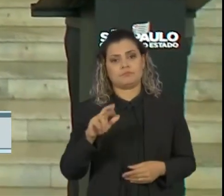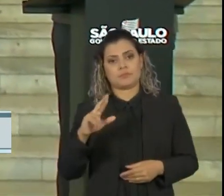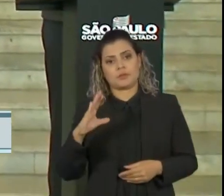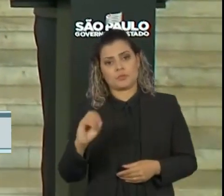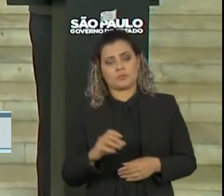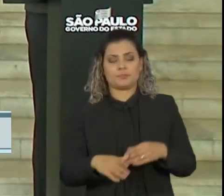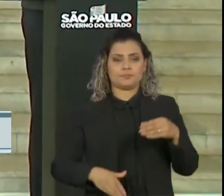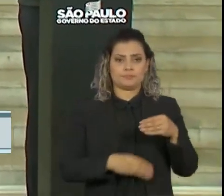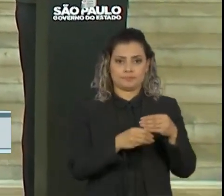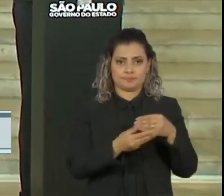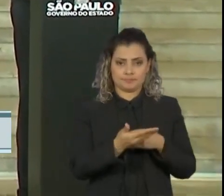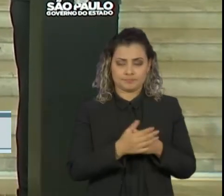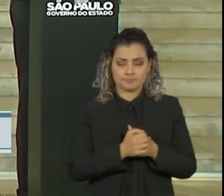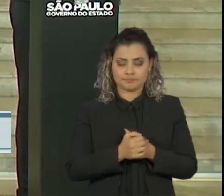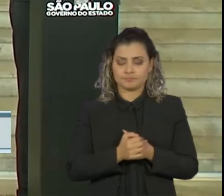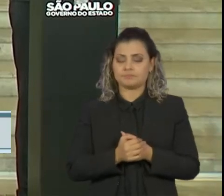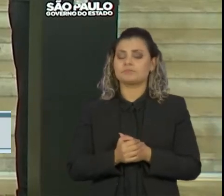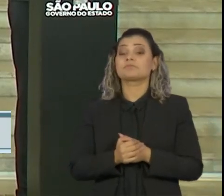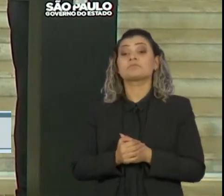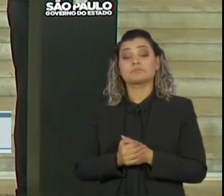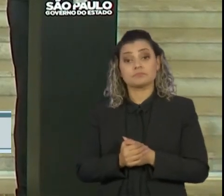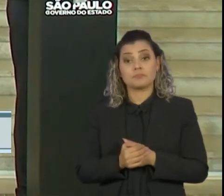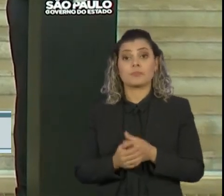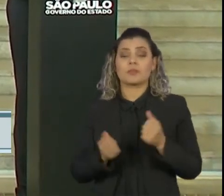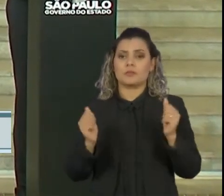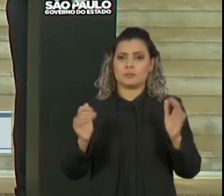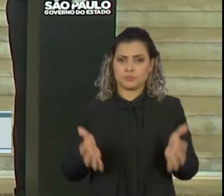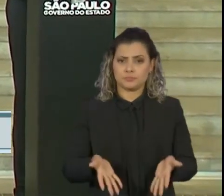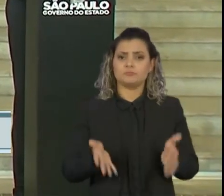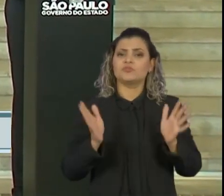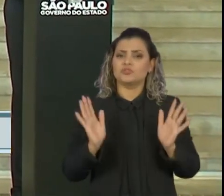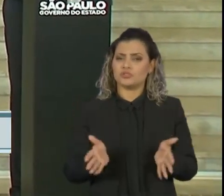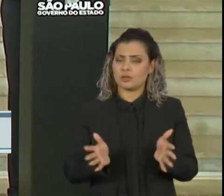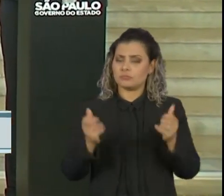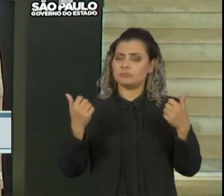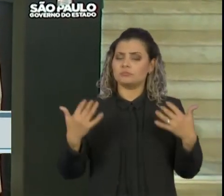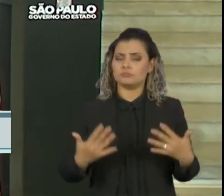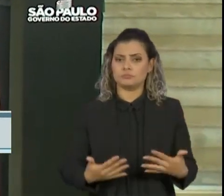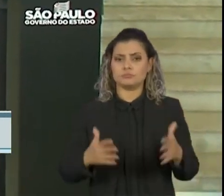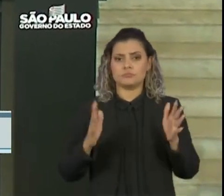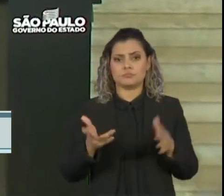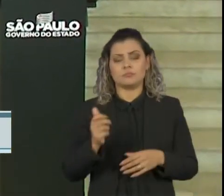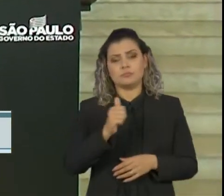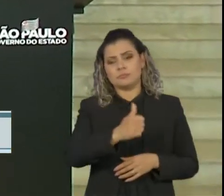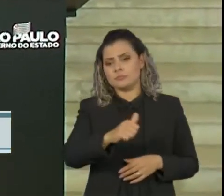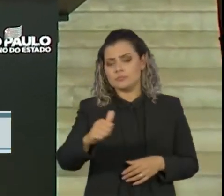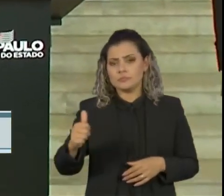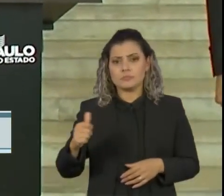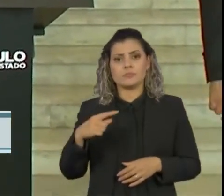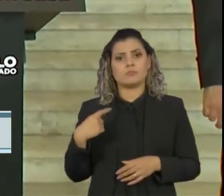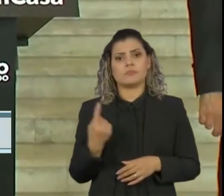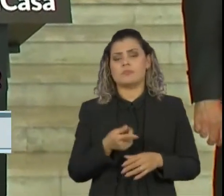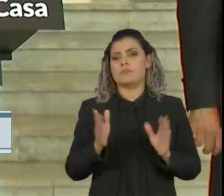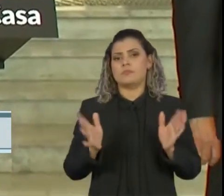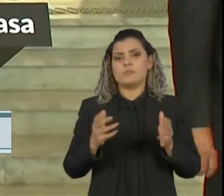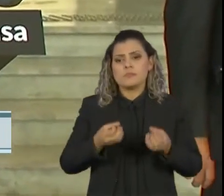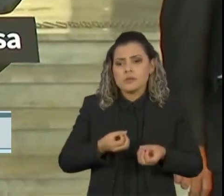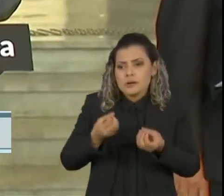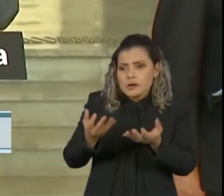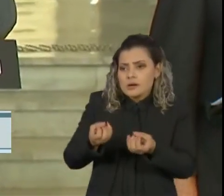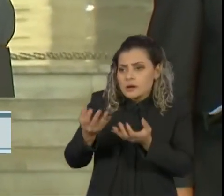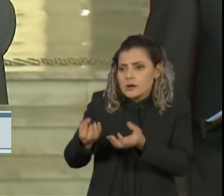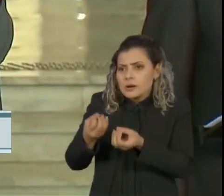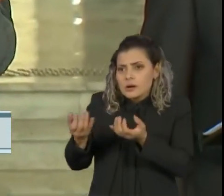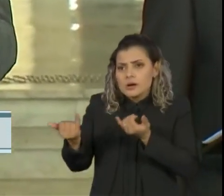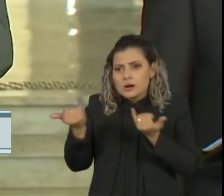Bom, como foi dito, essas avaliações, nós recebemos informações